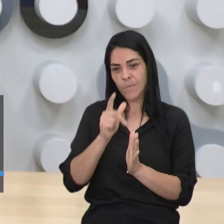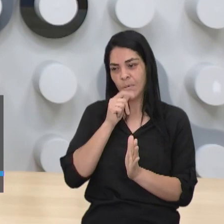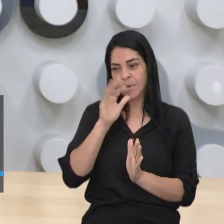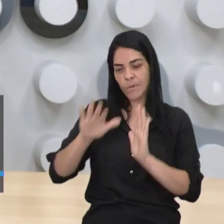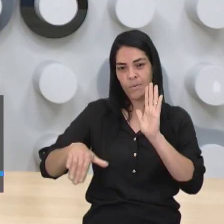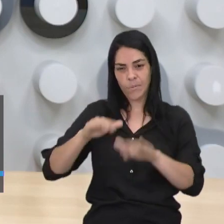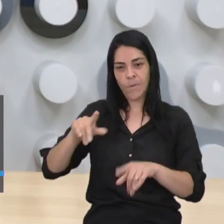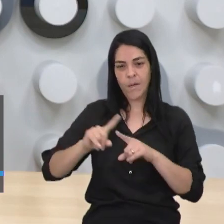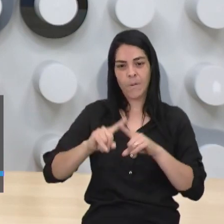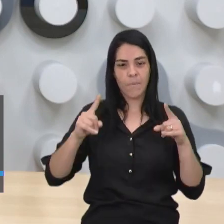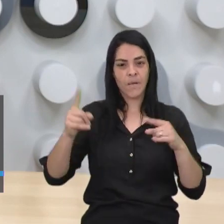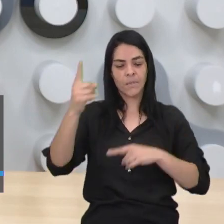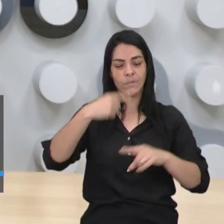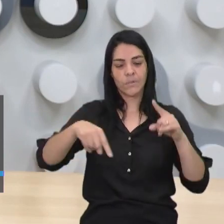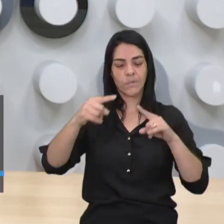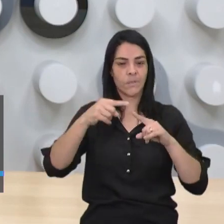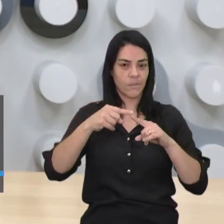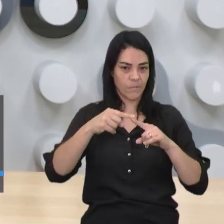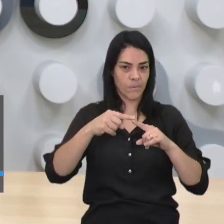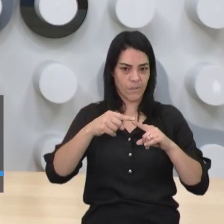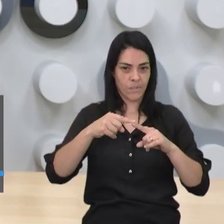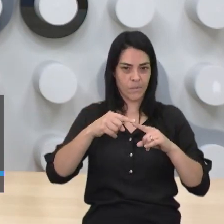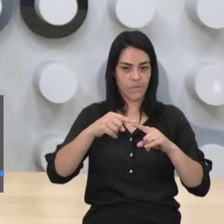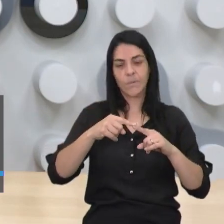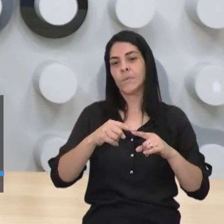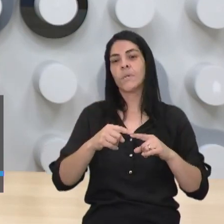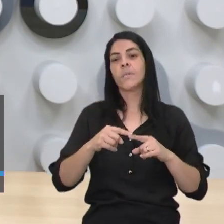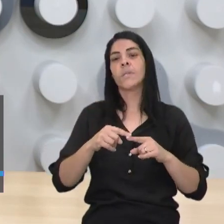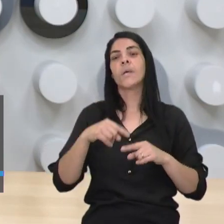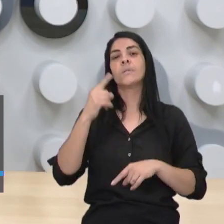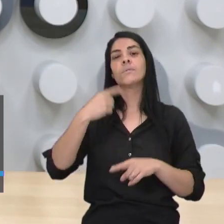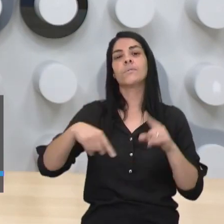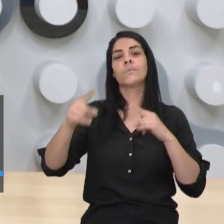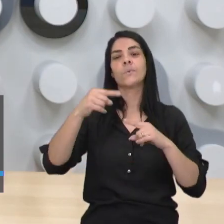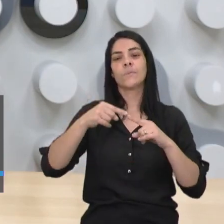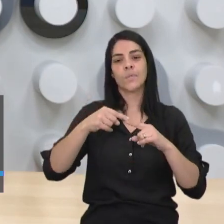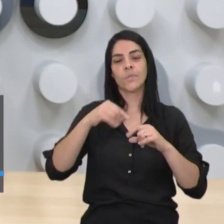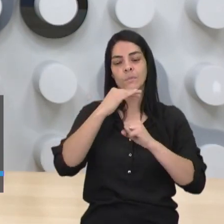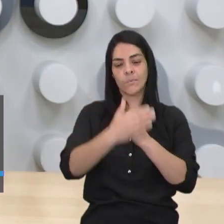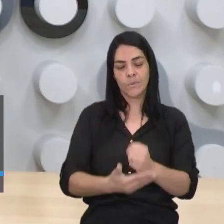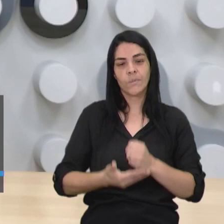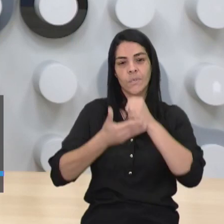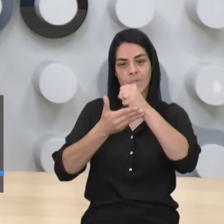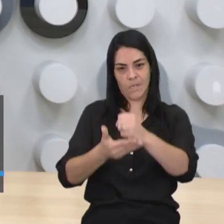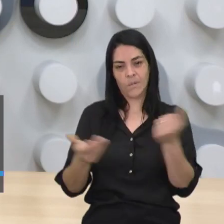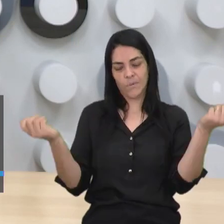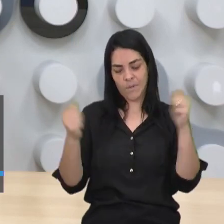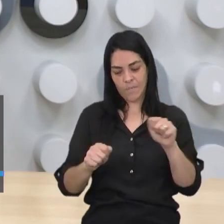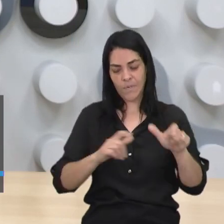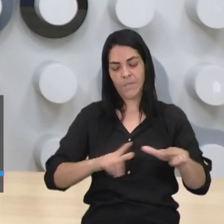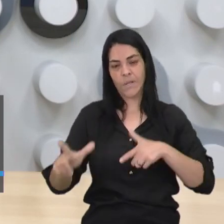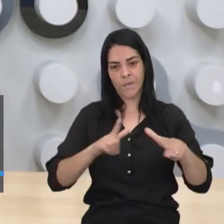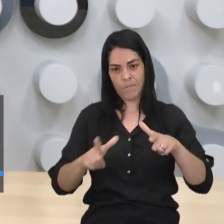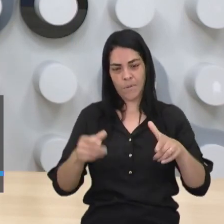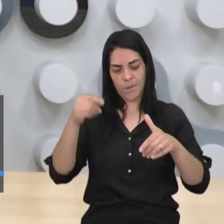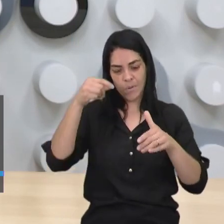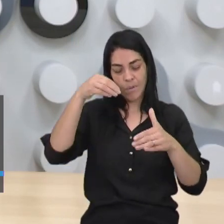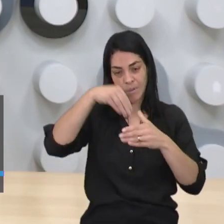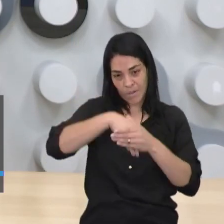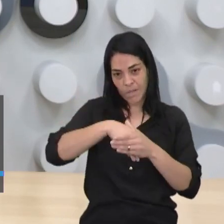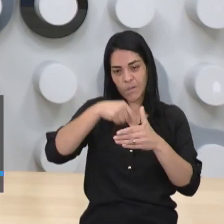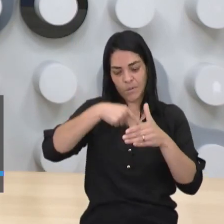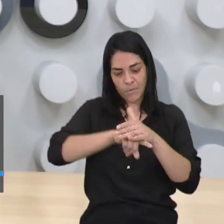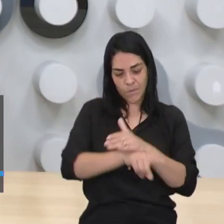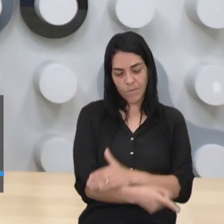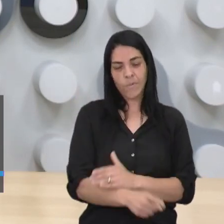os Objetivos do Desenvolvimento Sustentáveis também podem e devem sim ser trabalhados aí dentro deste aprofundamento quando a gente falar